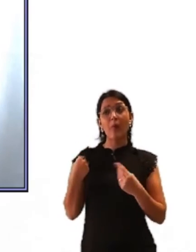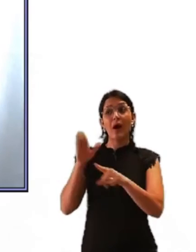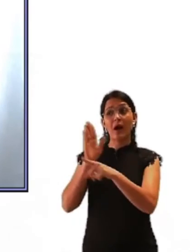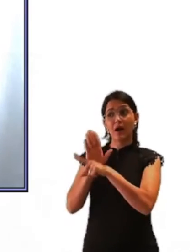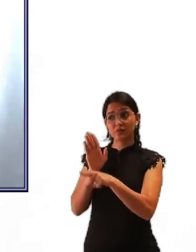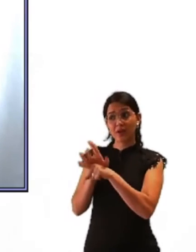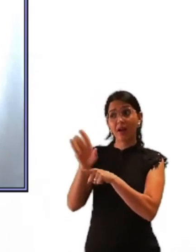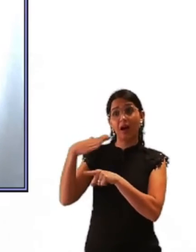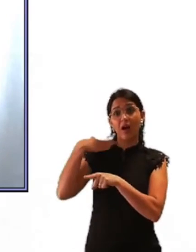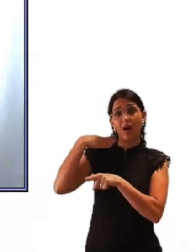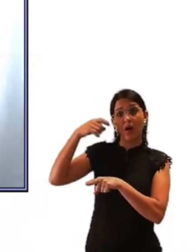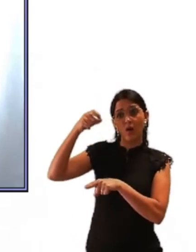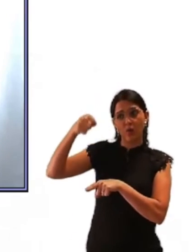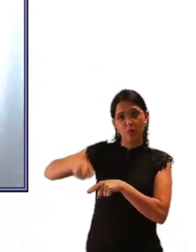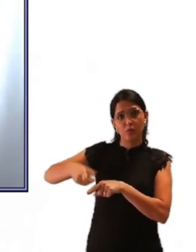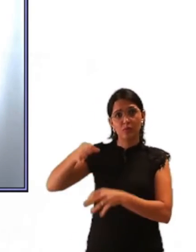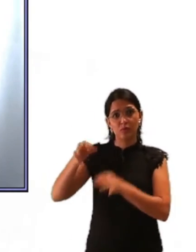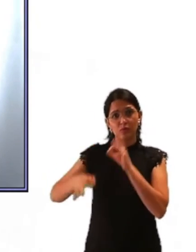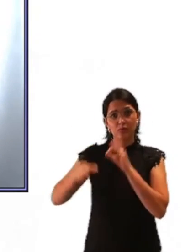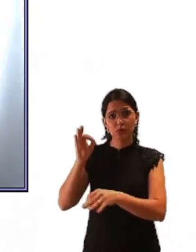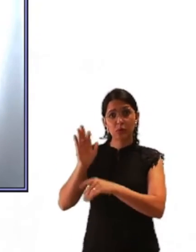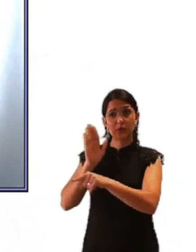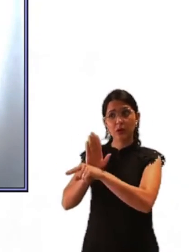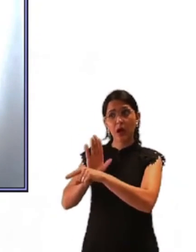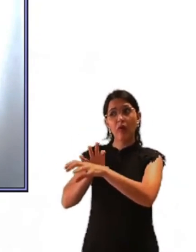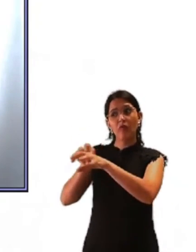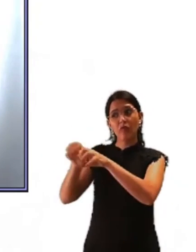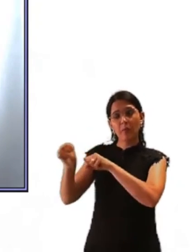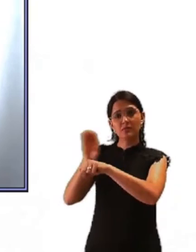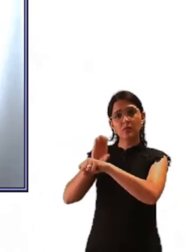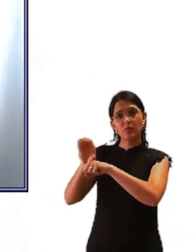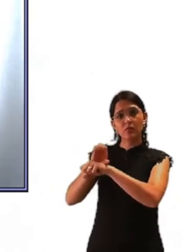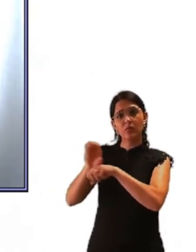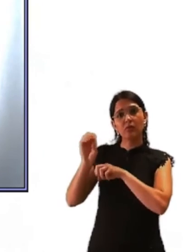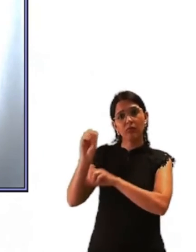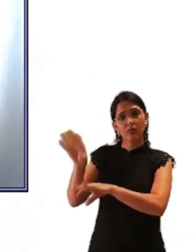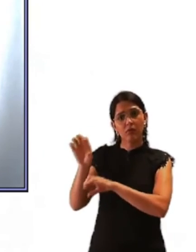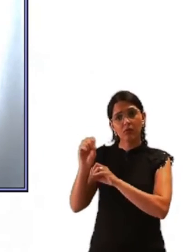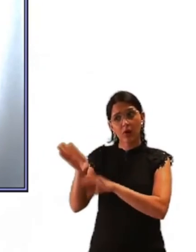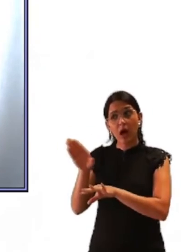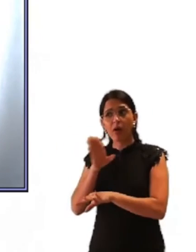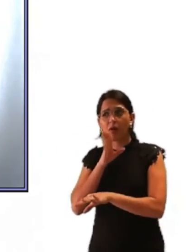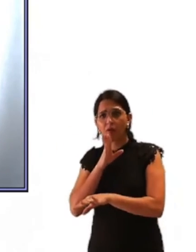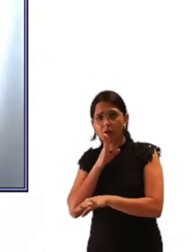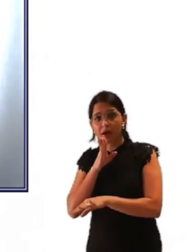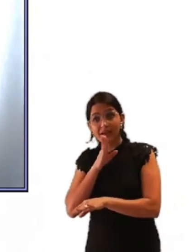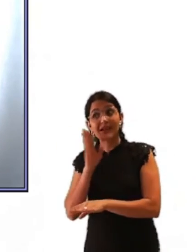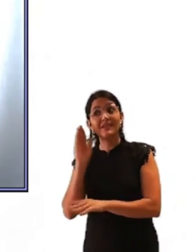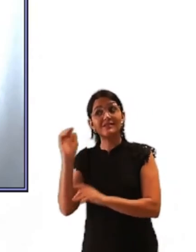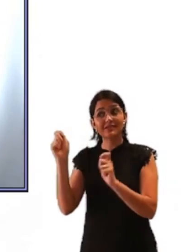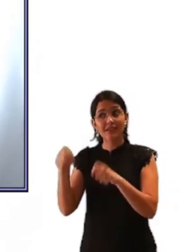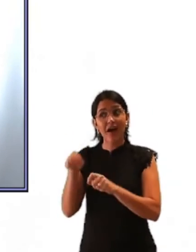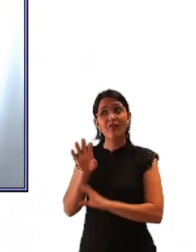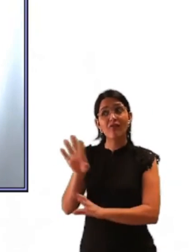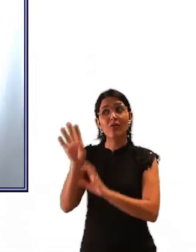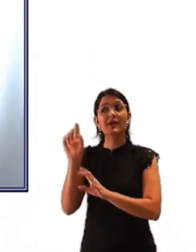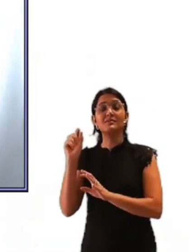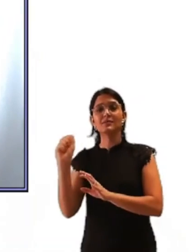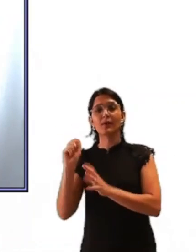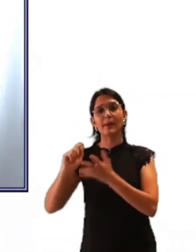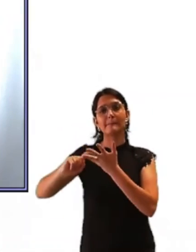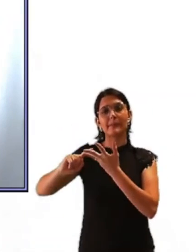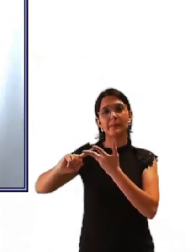desses fatores, conhecedores da repercussão desses fatores, porque eles repercutem, muitas das